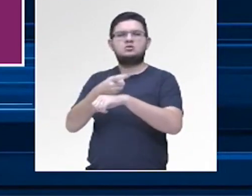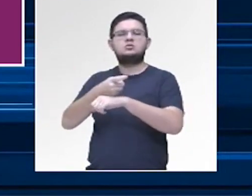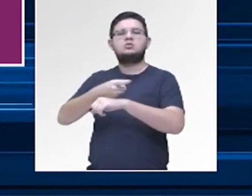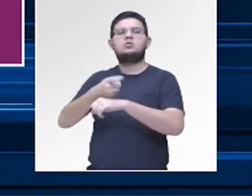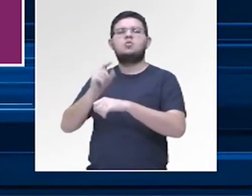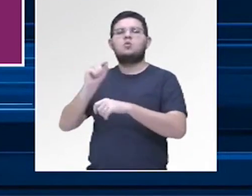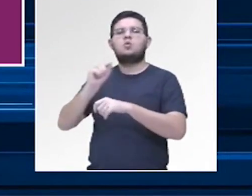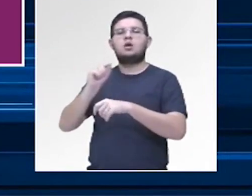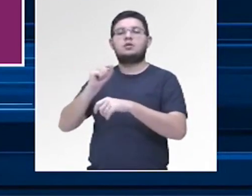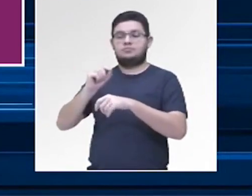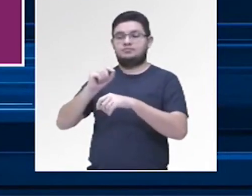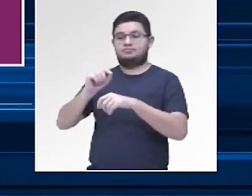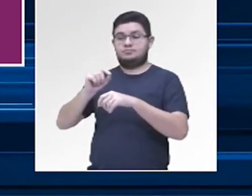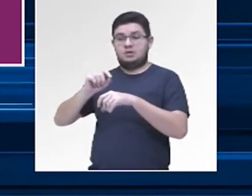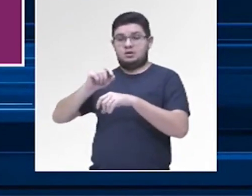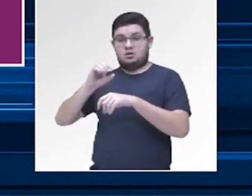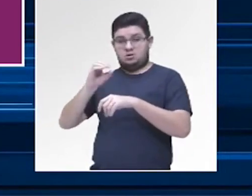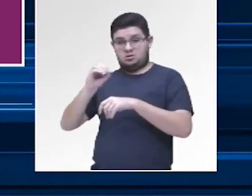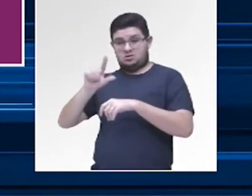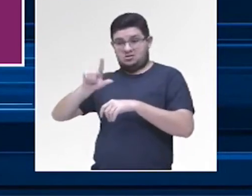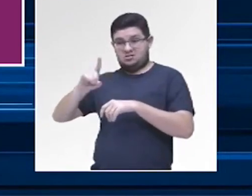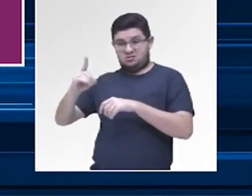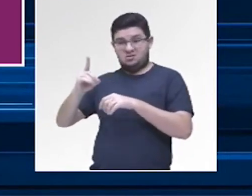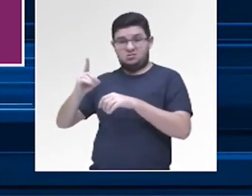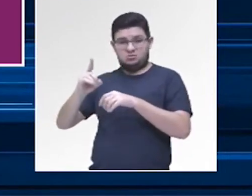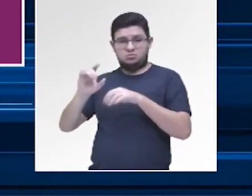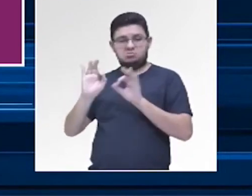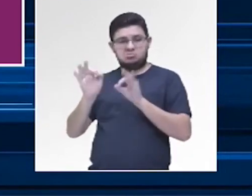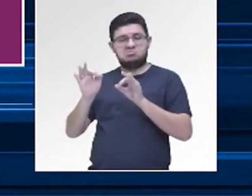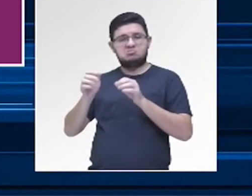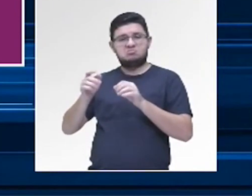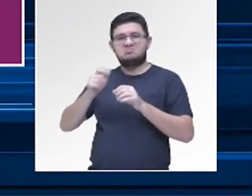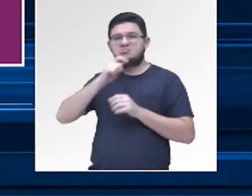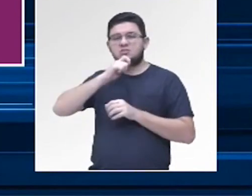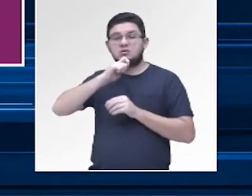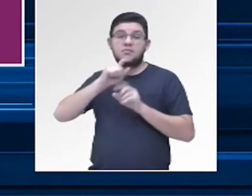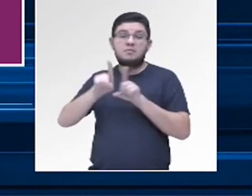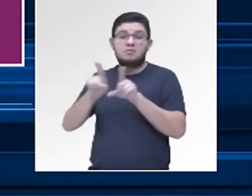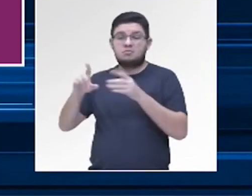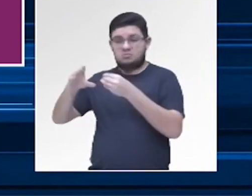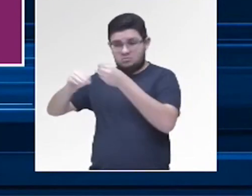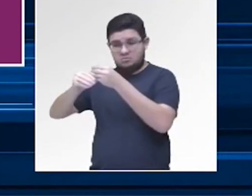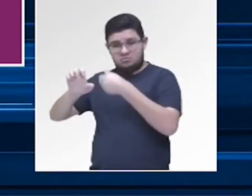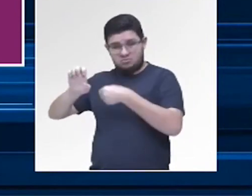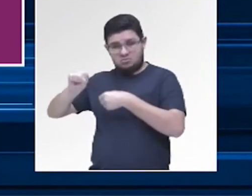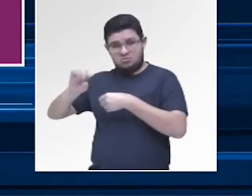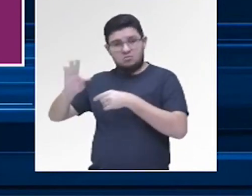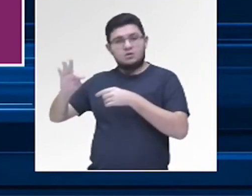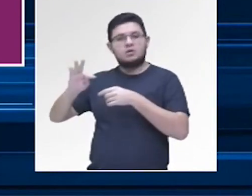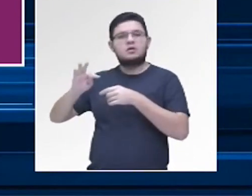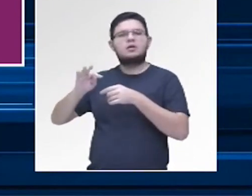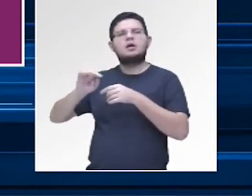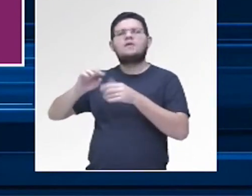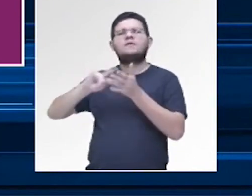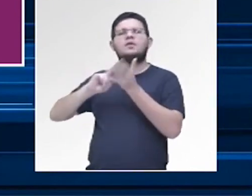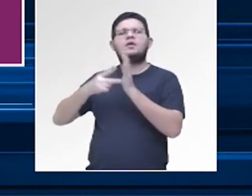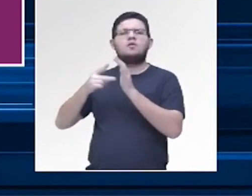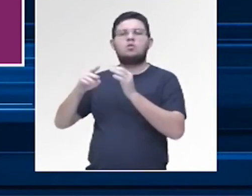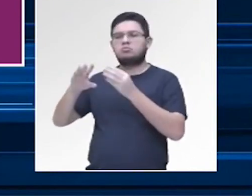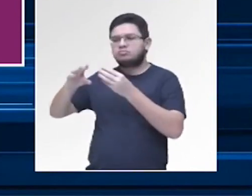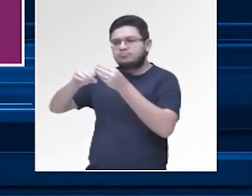adjetivo superlativo, tá certo? Vamos ter mais exemplos aí para vocês aprenderem direitinho e verificarem essa